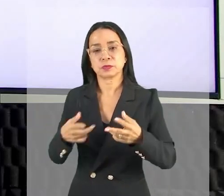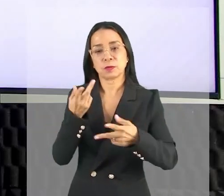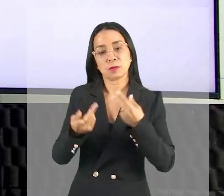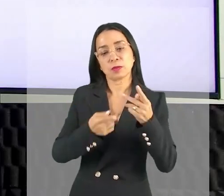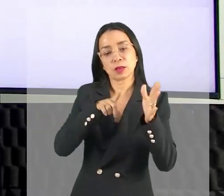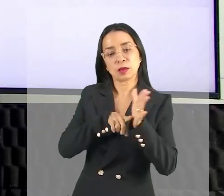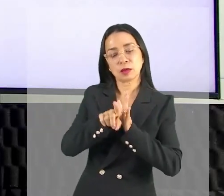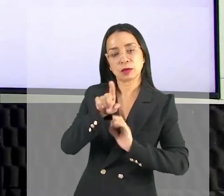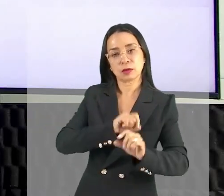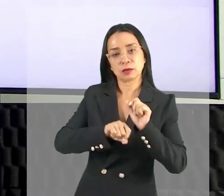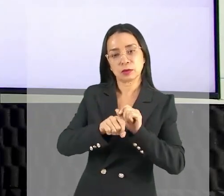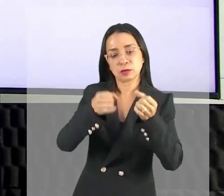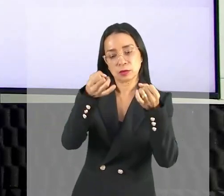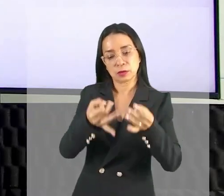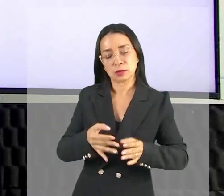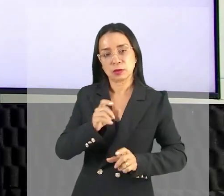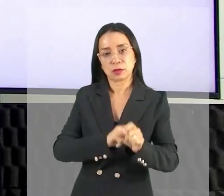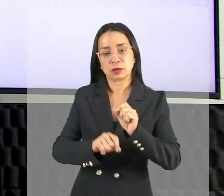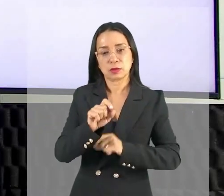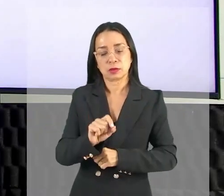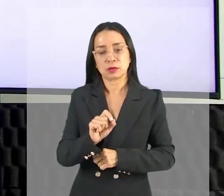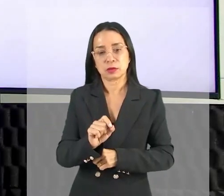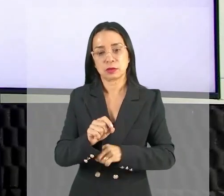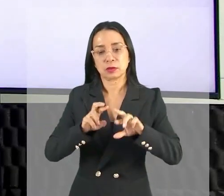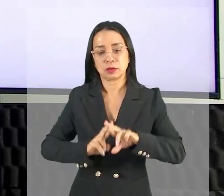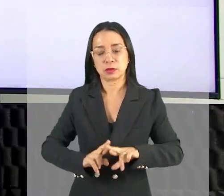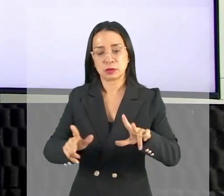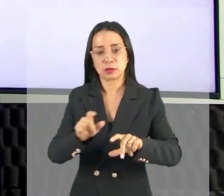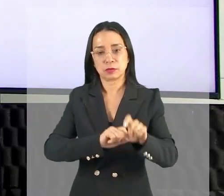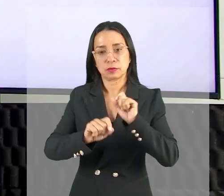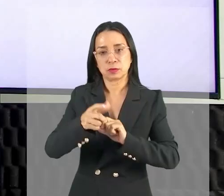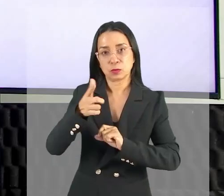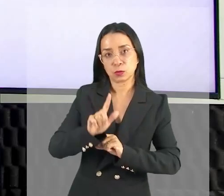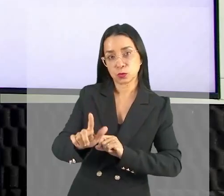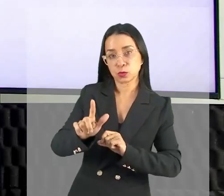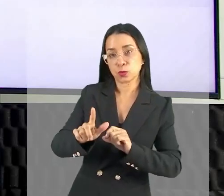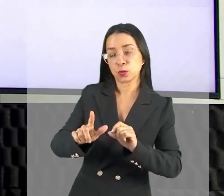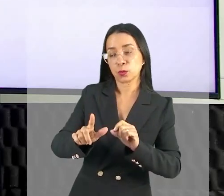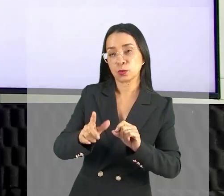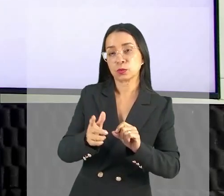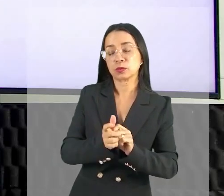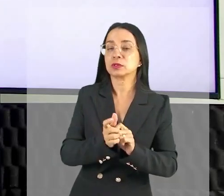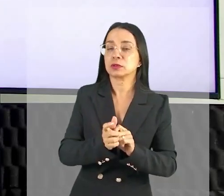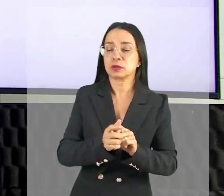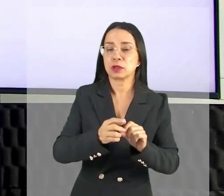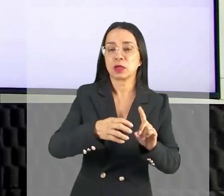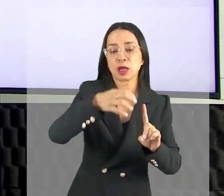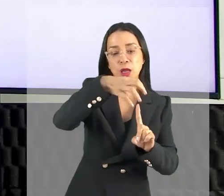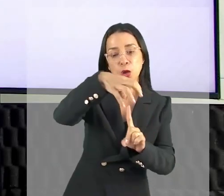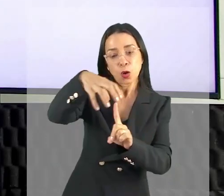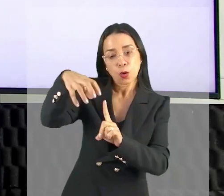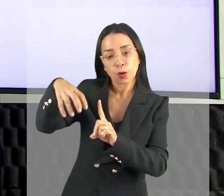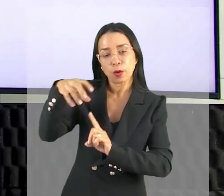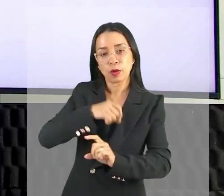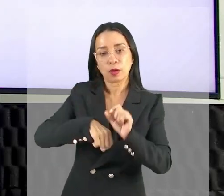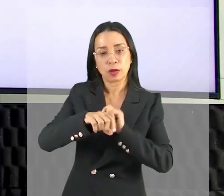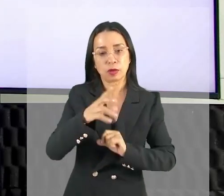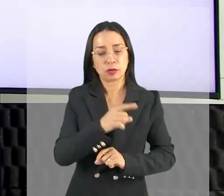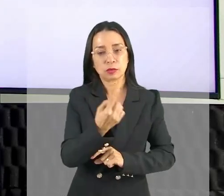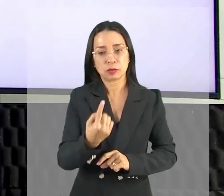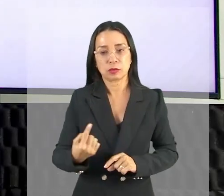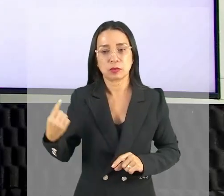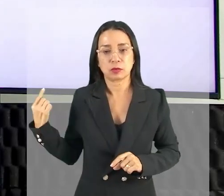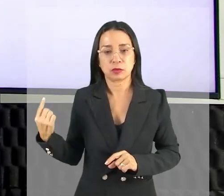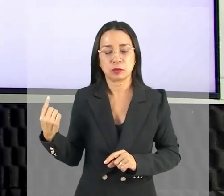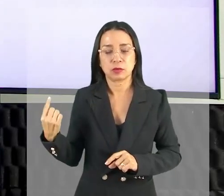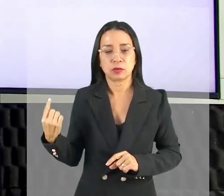própria questão está dizendo que, diferentemente dos demais reinos, em que os organismos são originários de uma mesma espécie